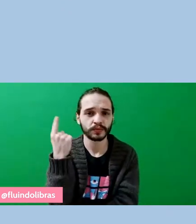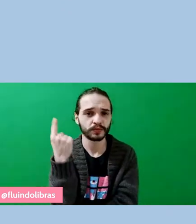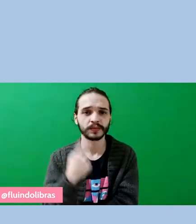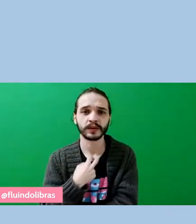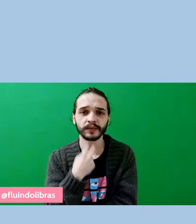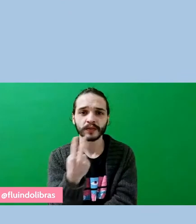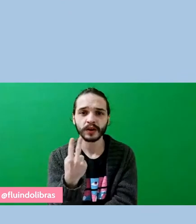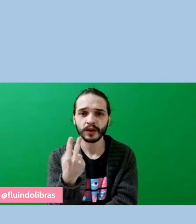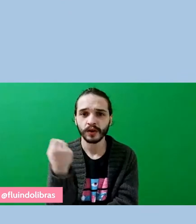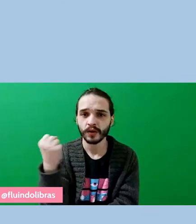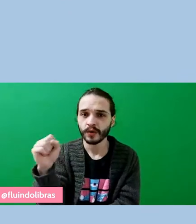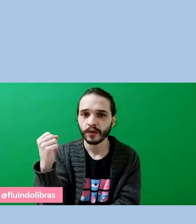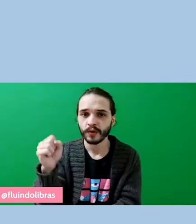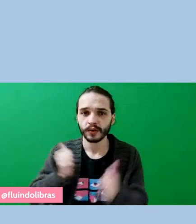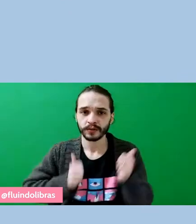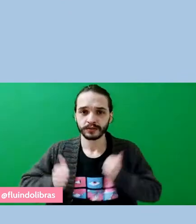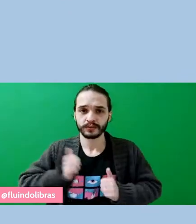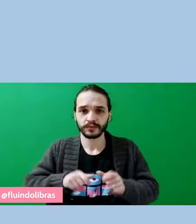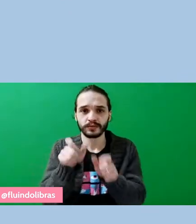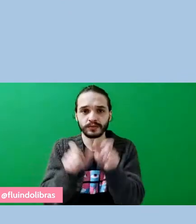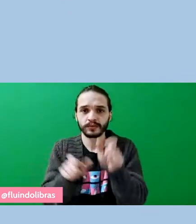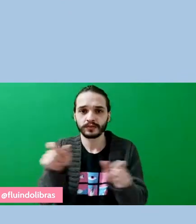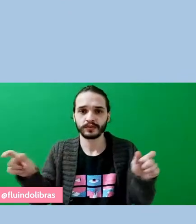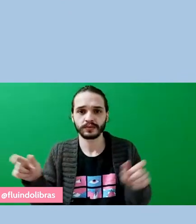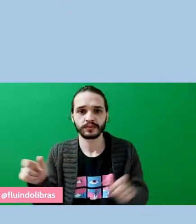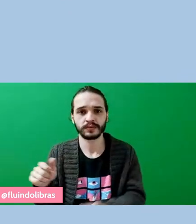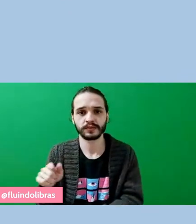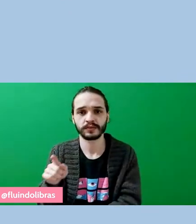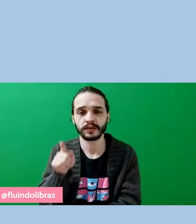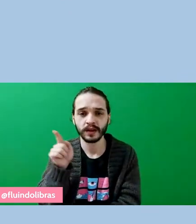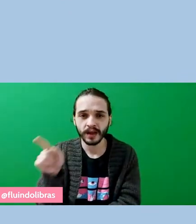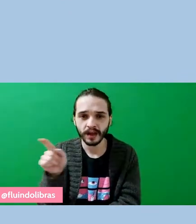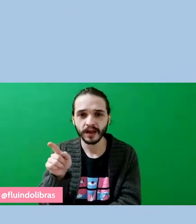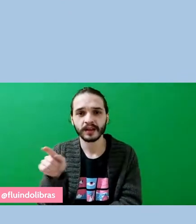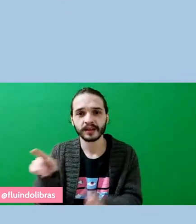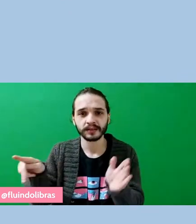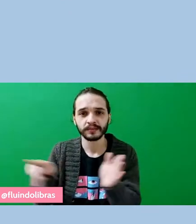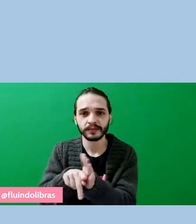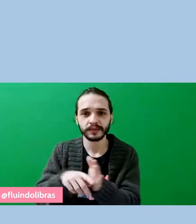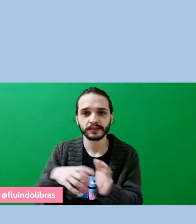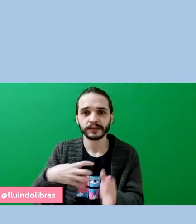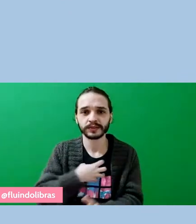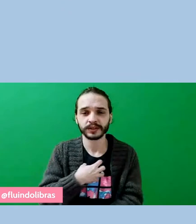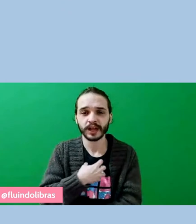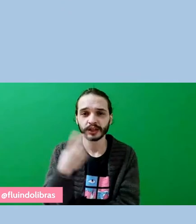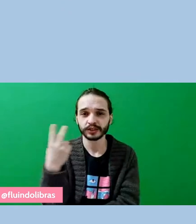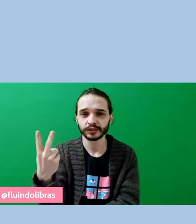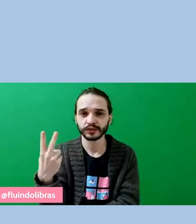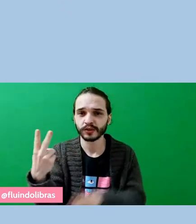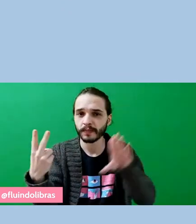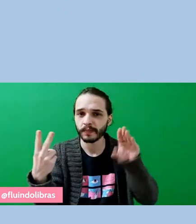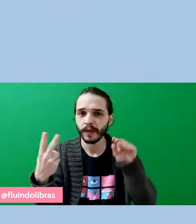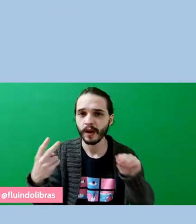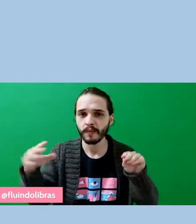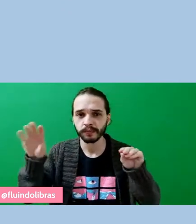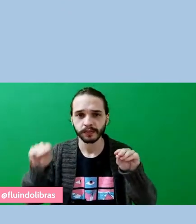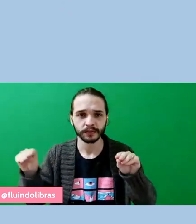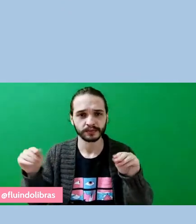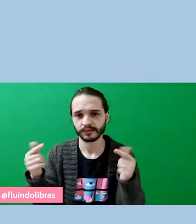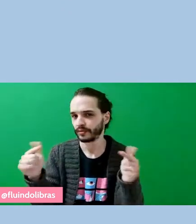oito atores. Então, não existem essa quebra em duas vozes, não existe no texto original.